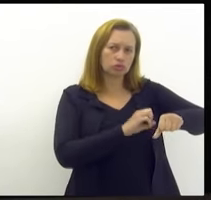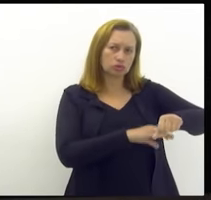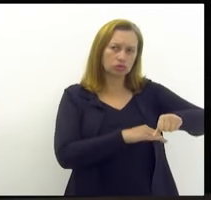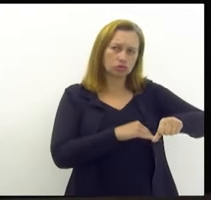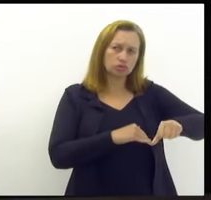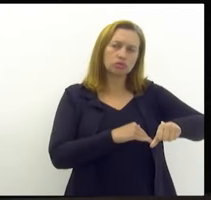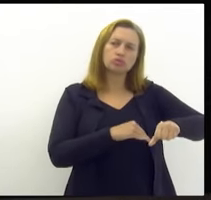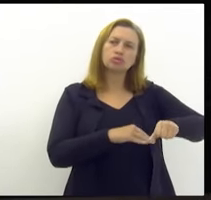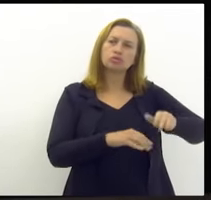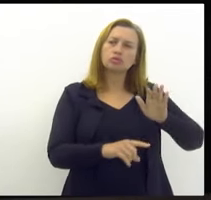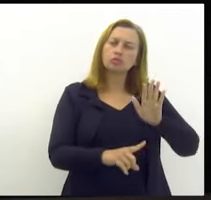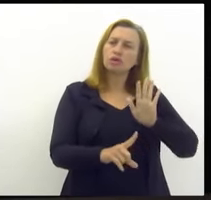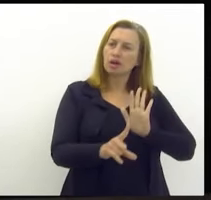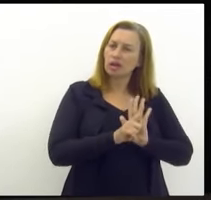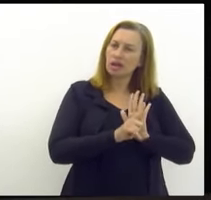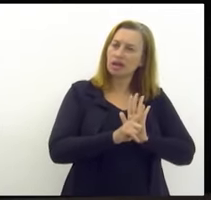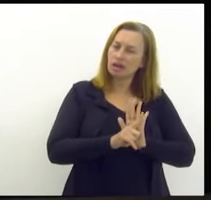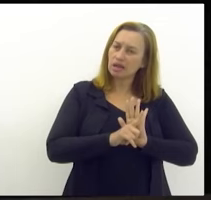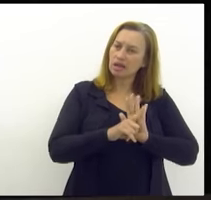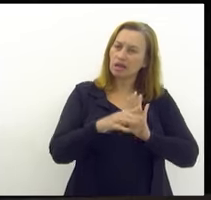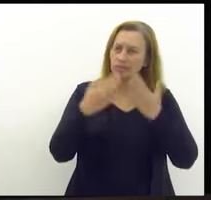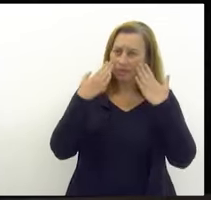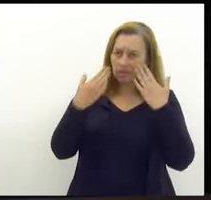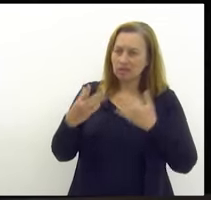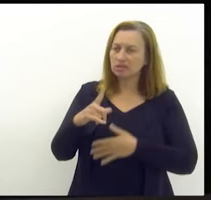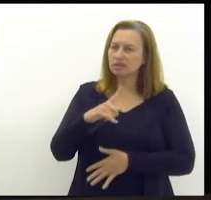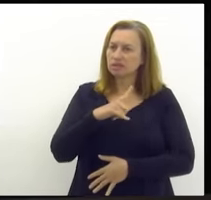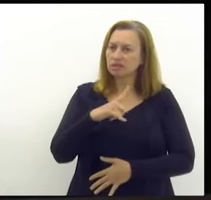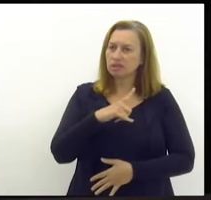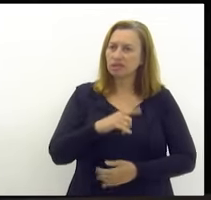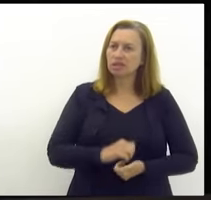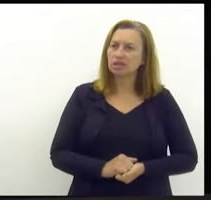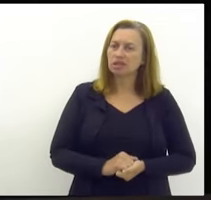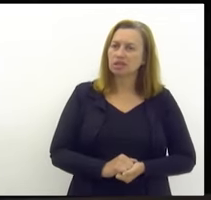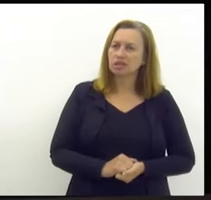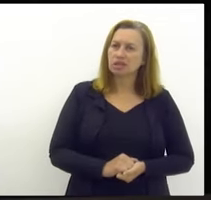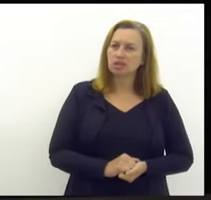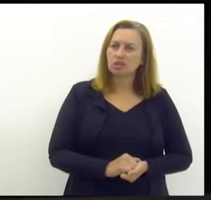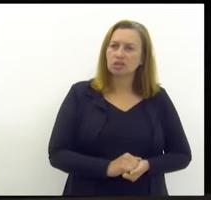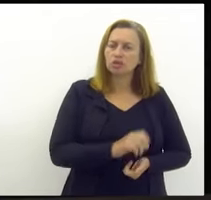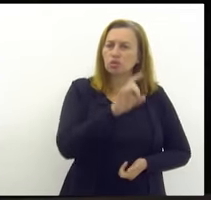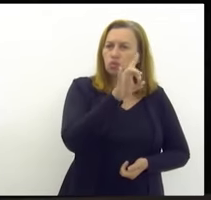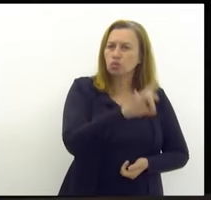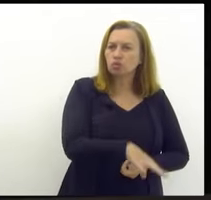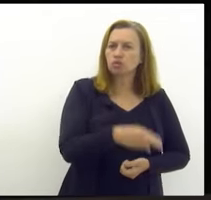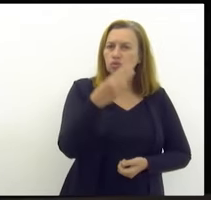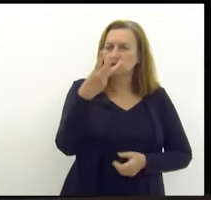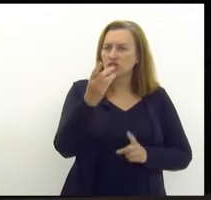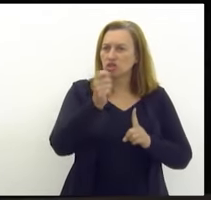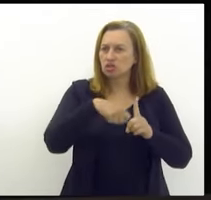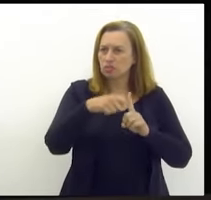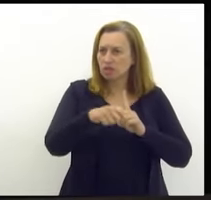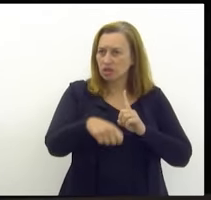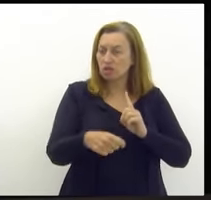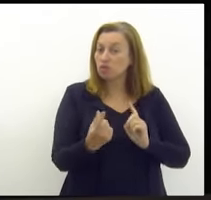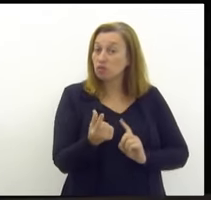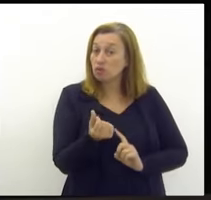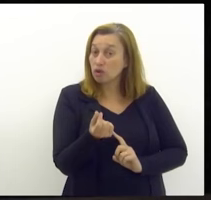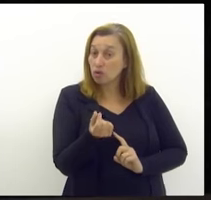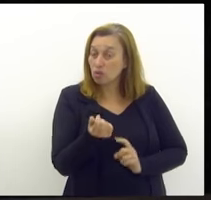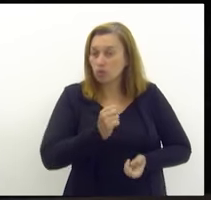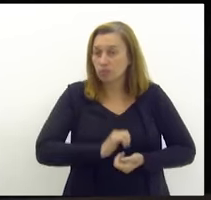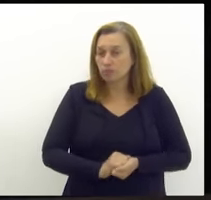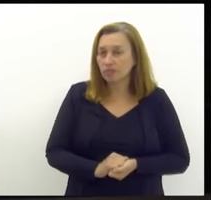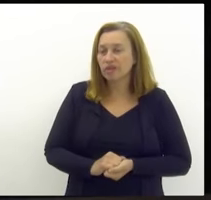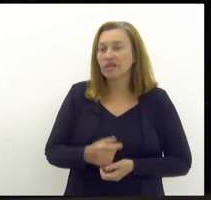é apresentada a gente tem ali saldo financeiro dos últimos 3 meses até na fala